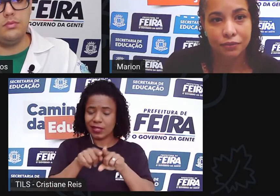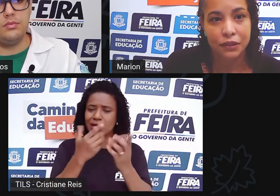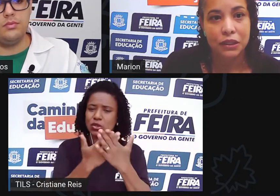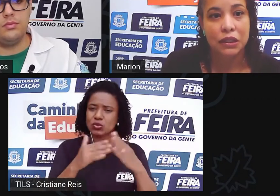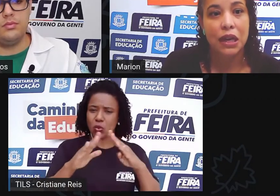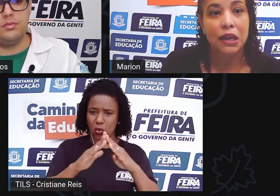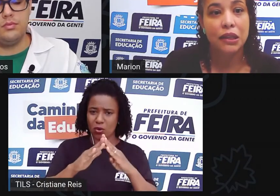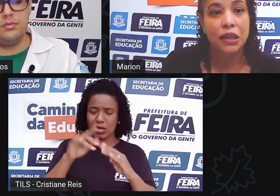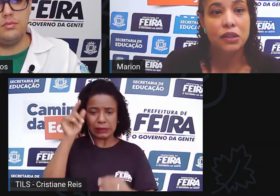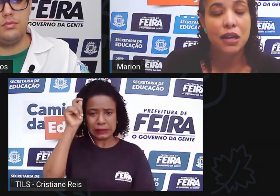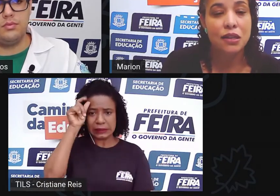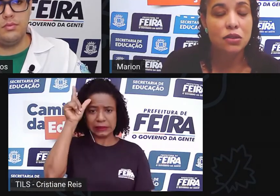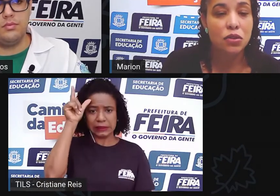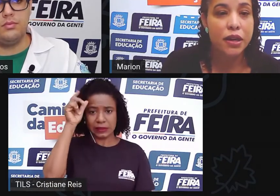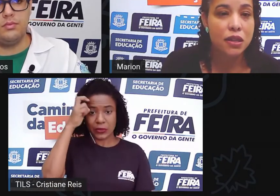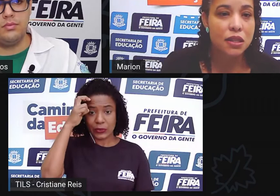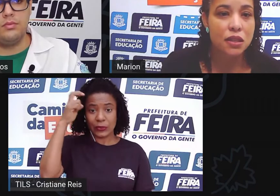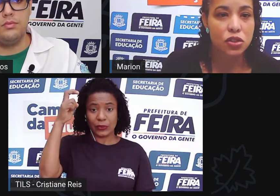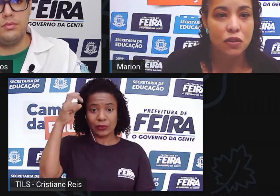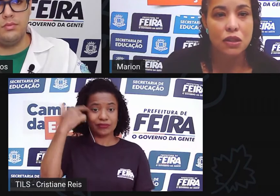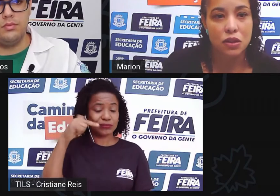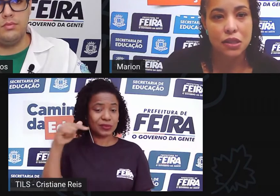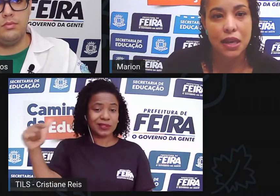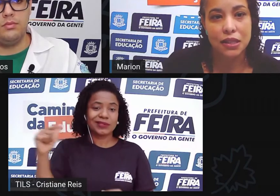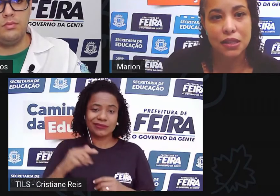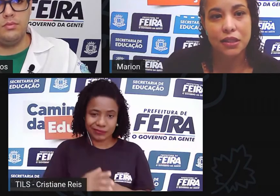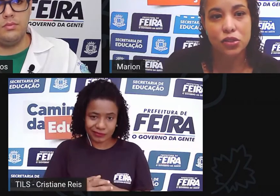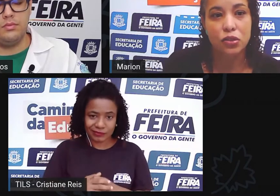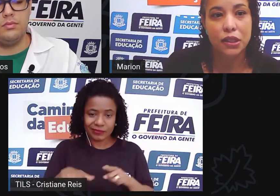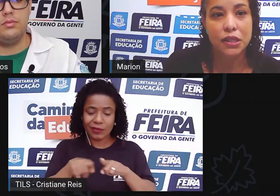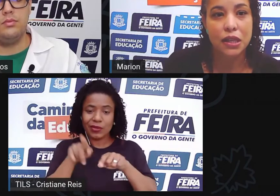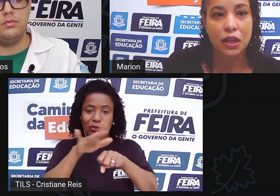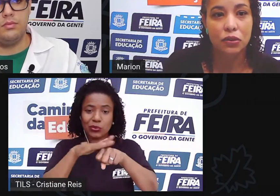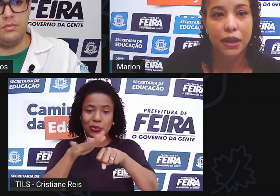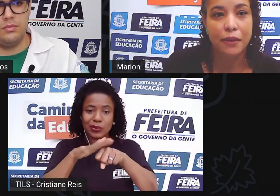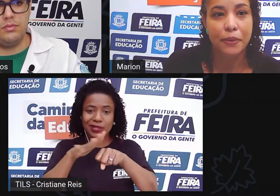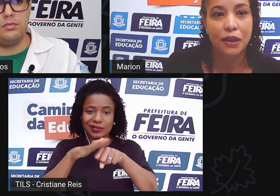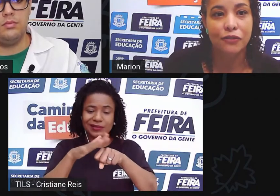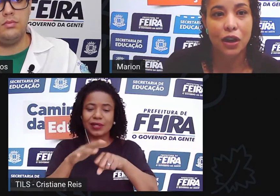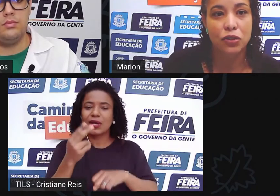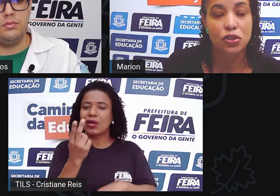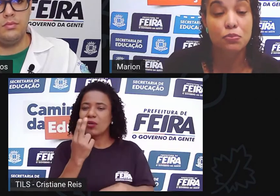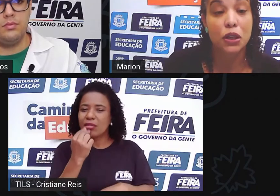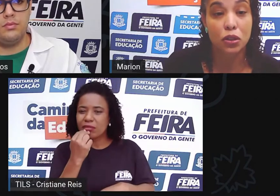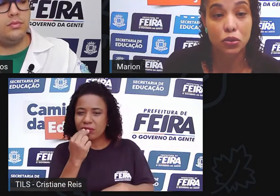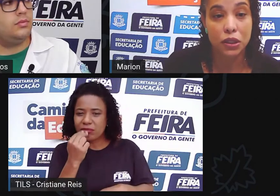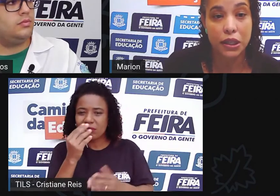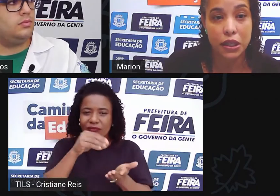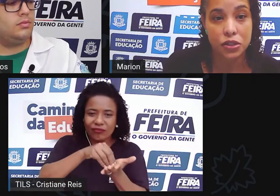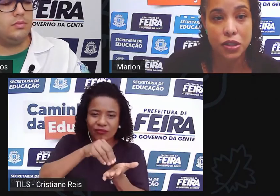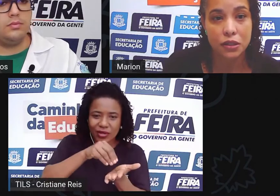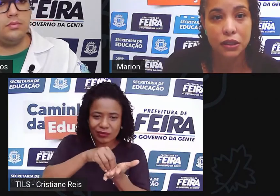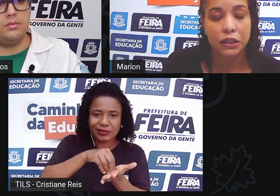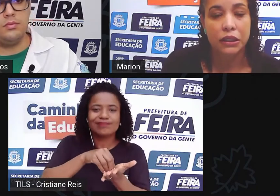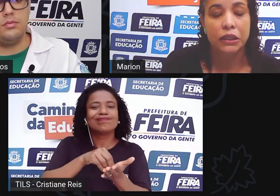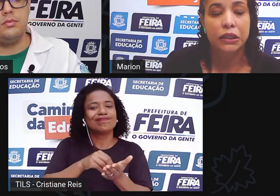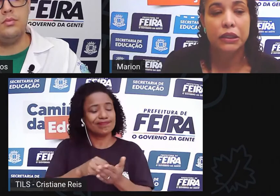escolar, além das doenças que estão associadas à desnutrição, né, pela falta de